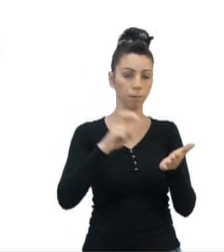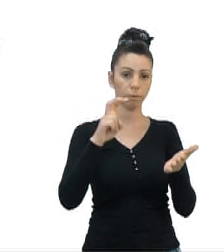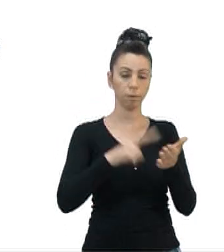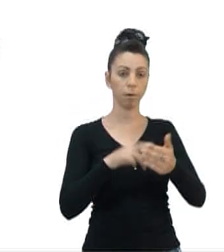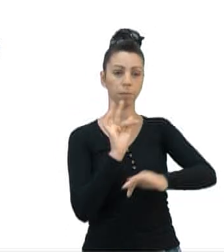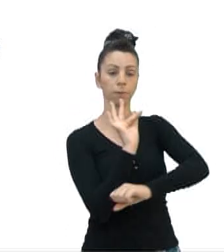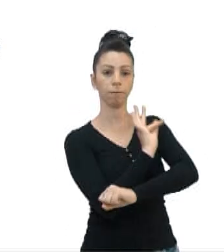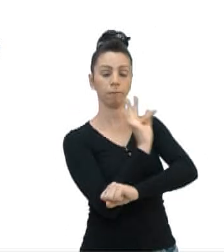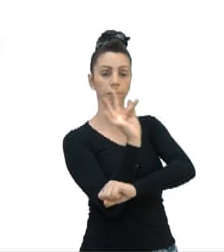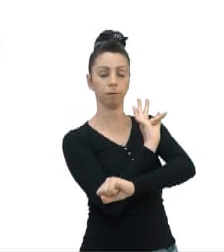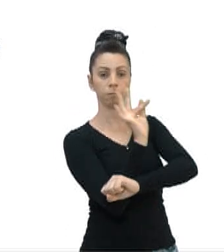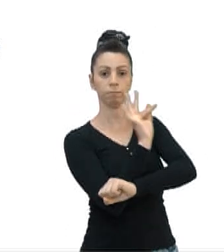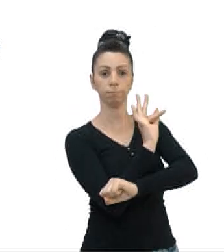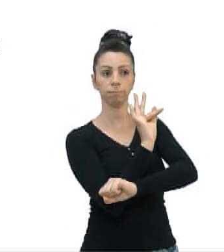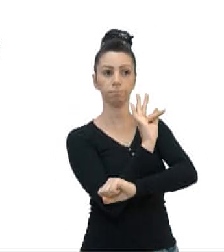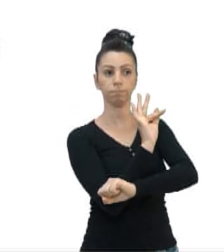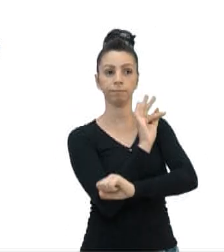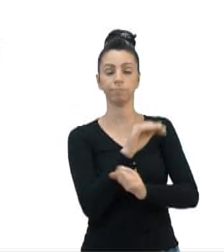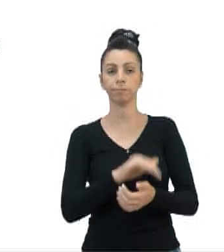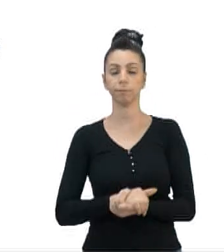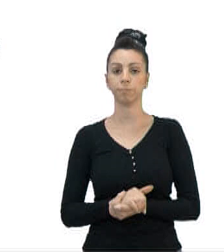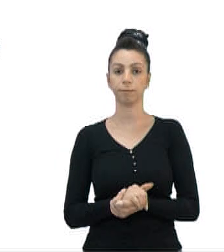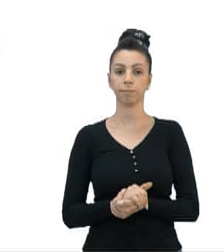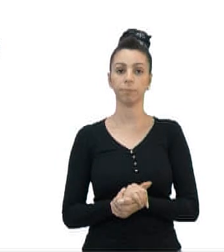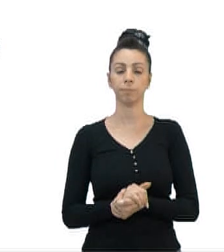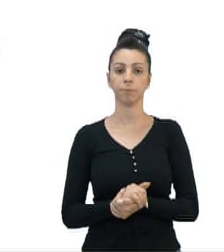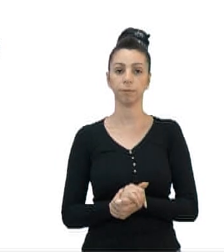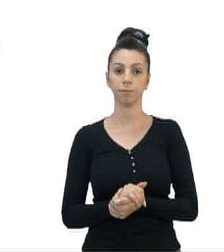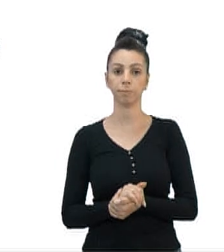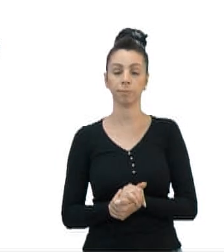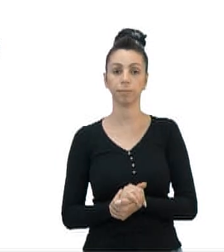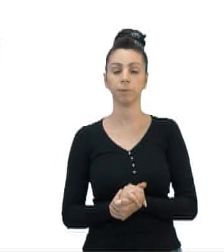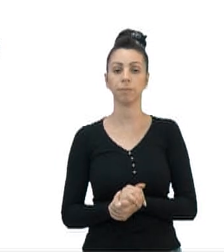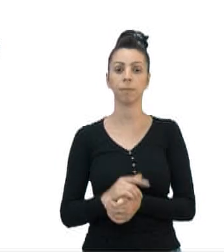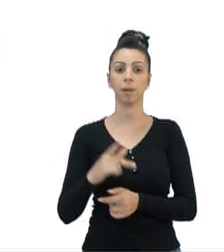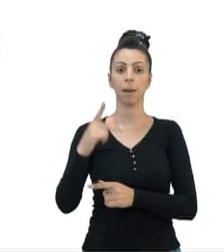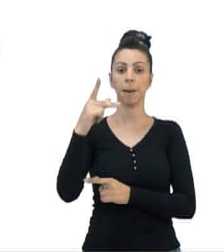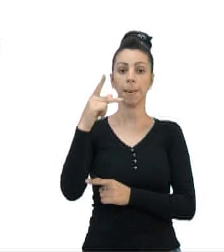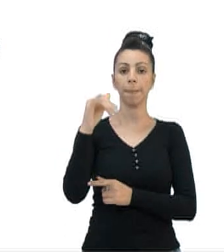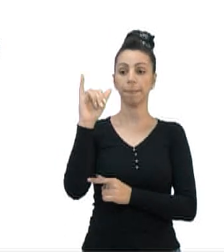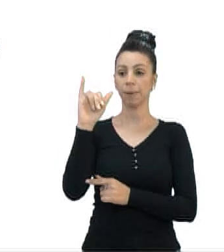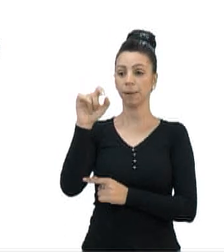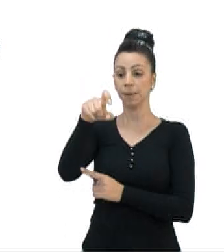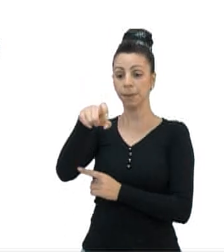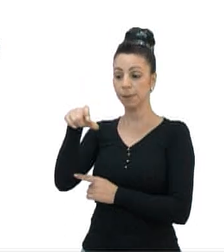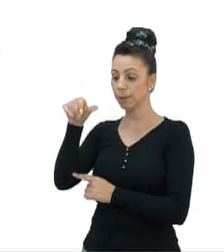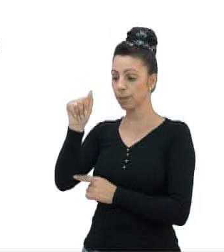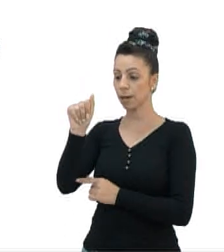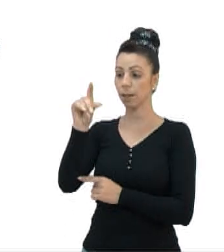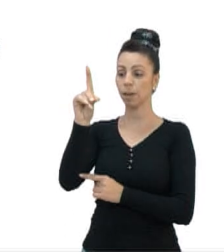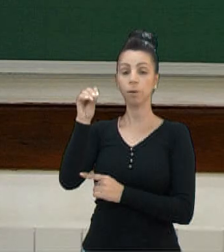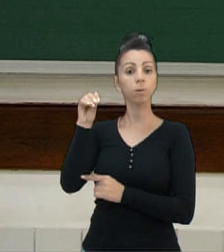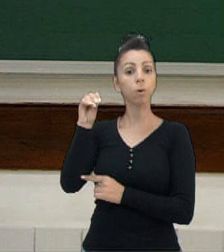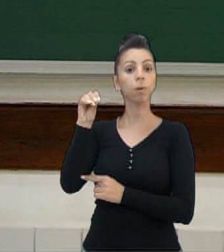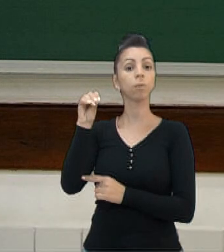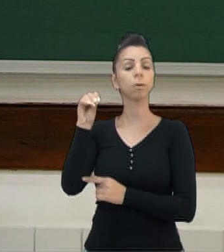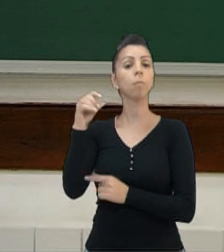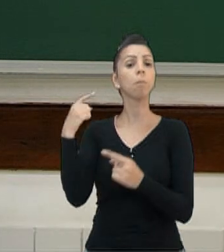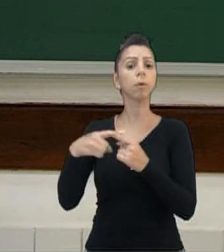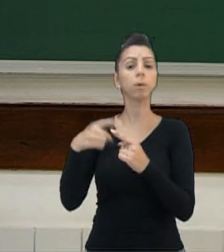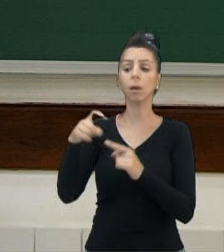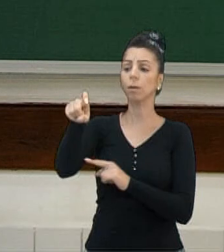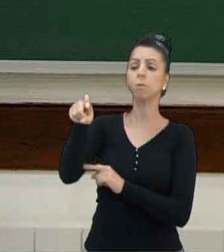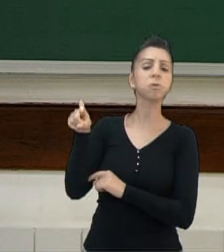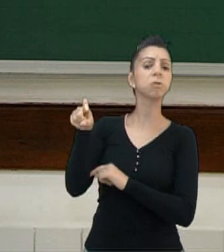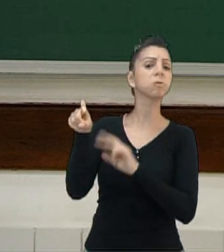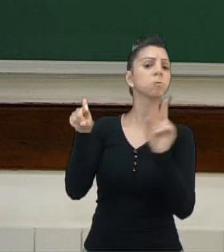com CH. Por que o poeta usou pichado, com X? Letra C. Identifique